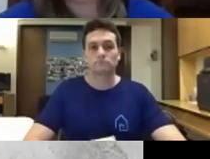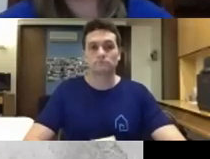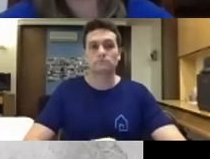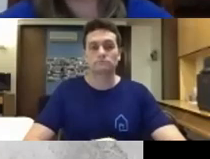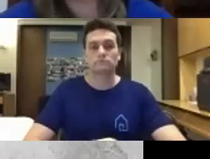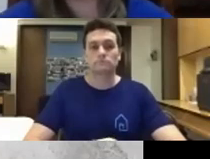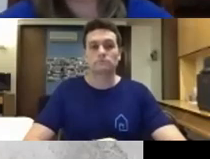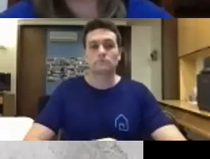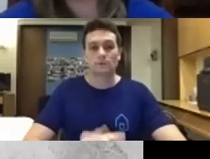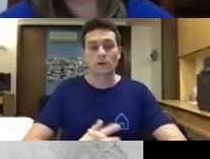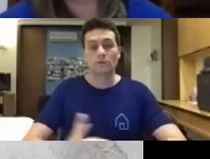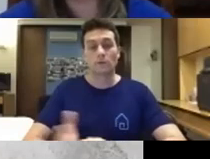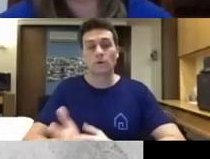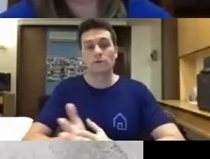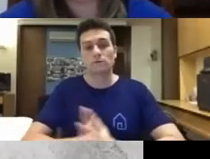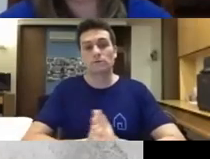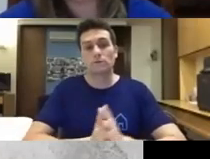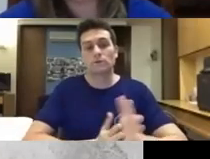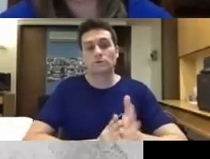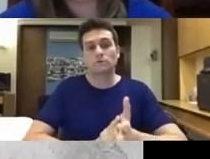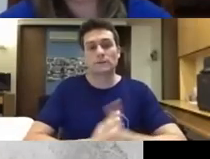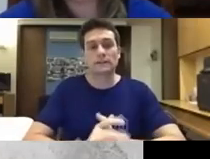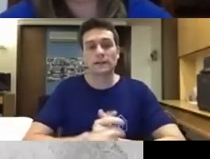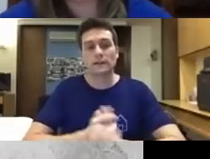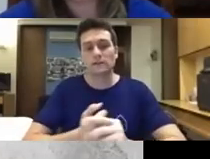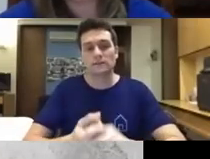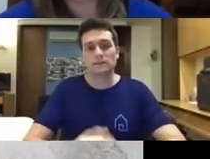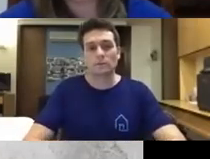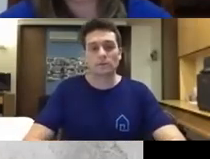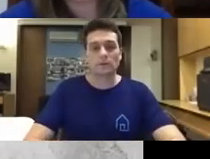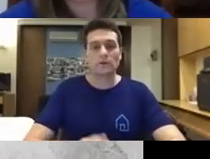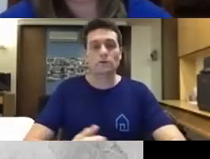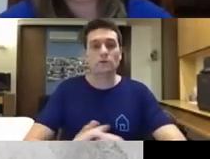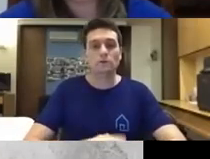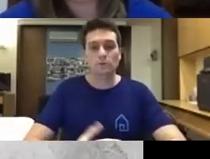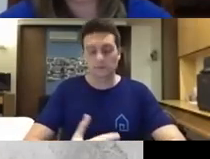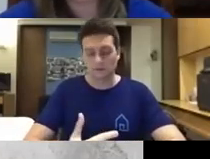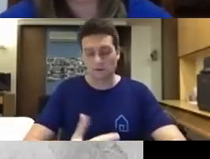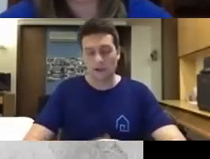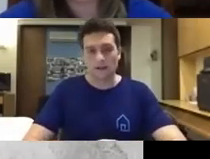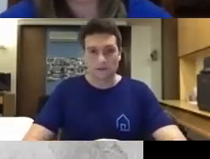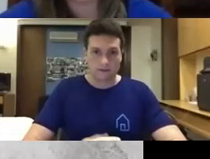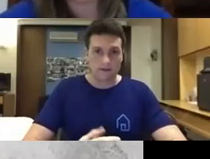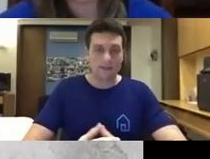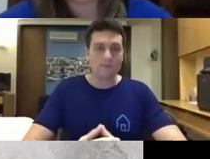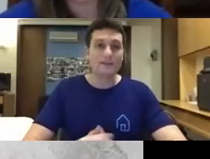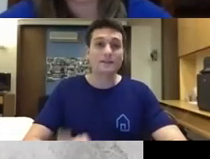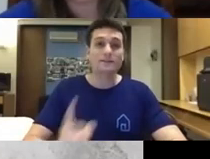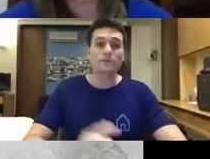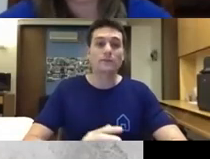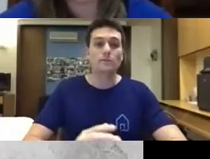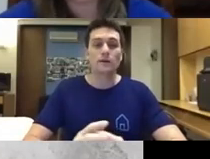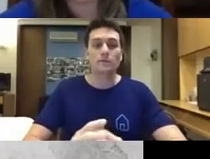tema, né, Abdala? Vamos, eu acho excelente, assim, só para dar minha última contribuição, aqui em Brasília,